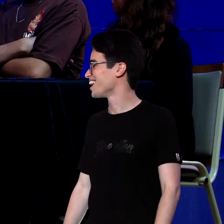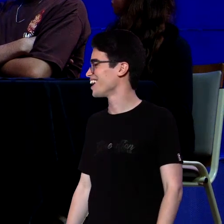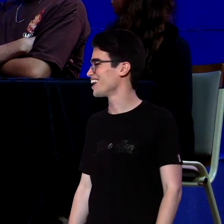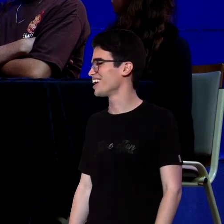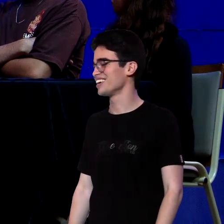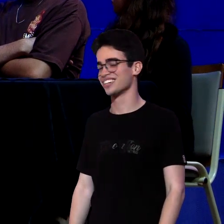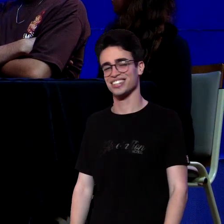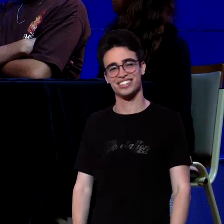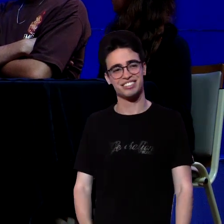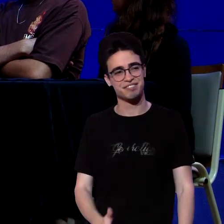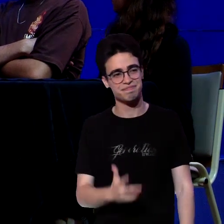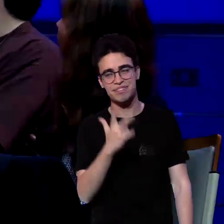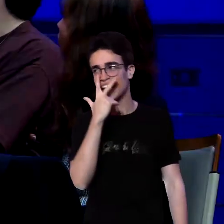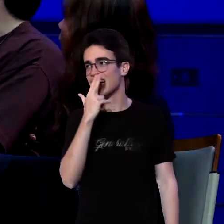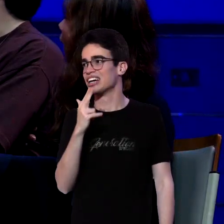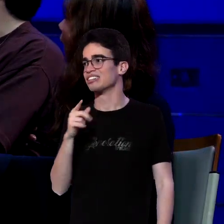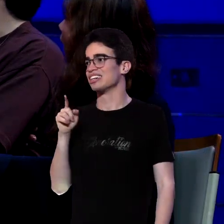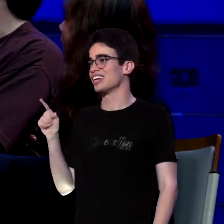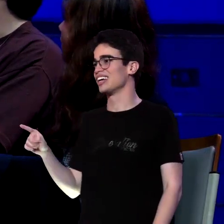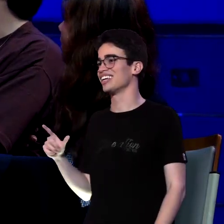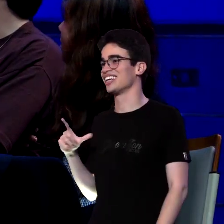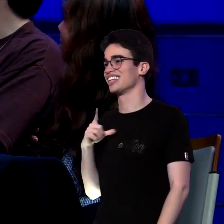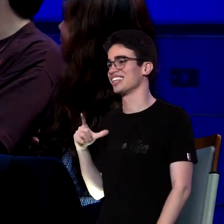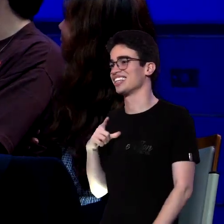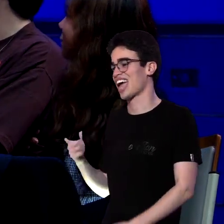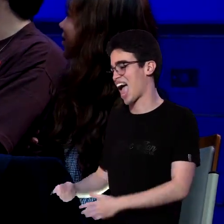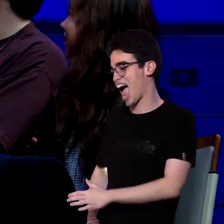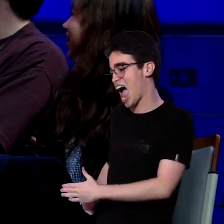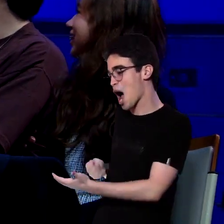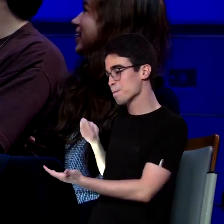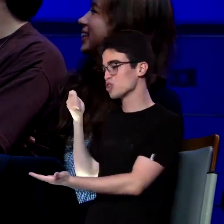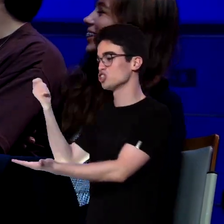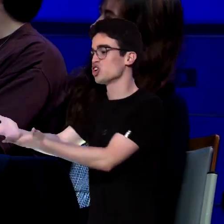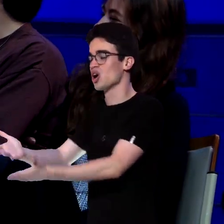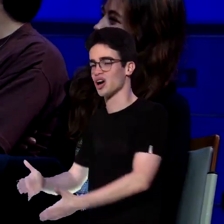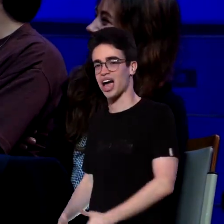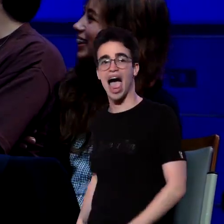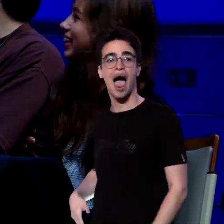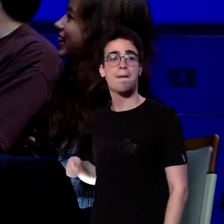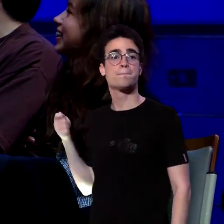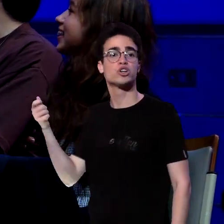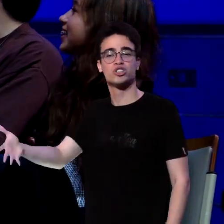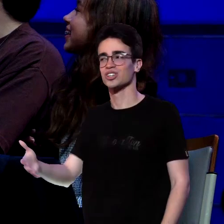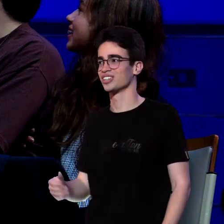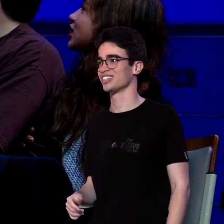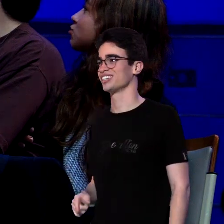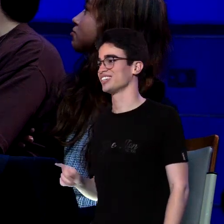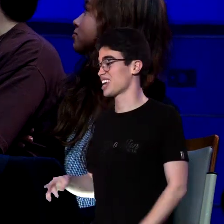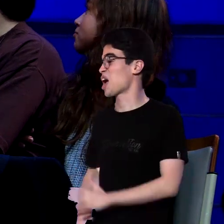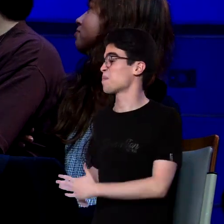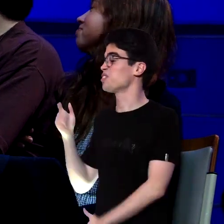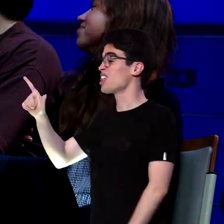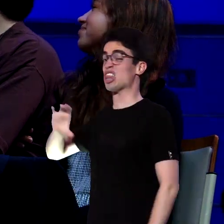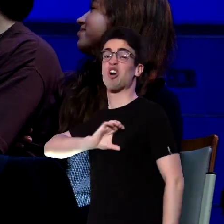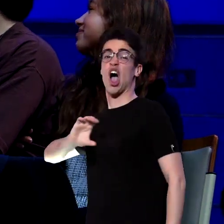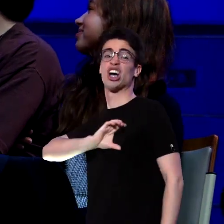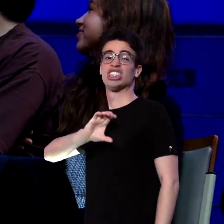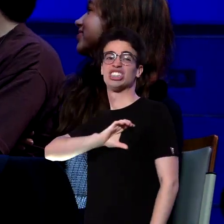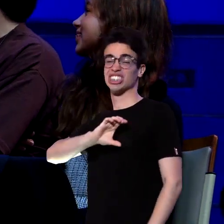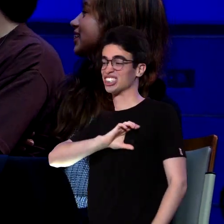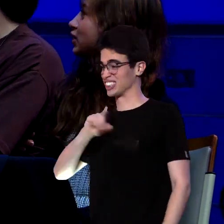Acho que, sei lá, apostou tudo, alguma coisa. Ele apostou tudo na bet e no coxa. Tipo